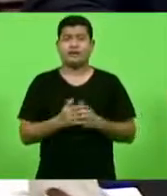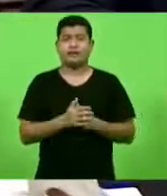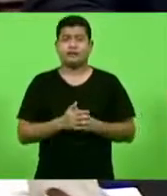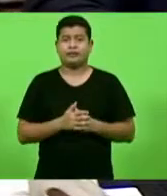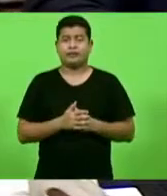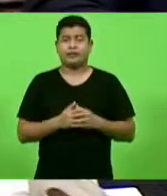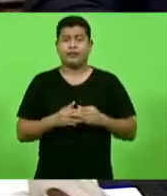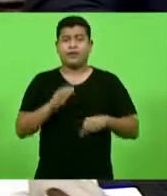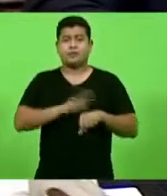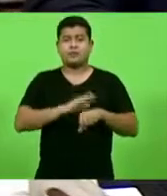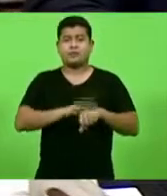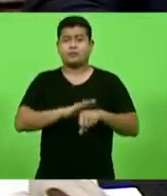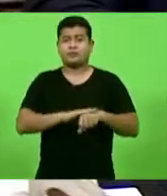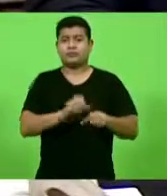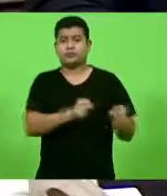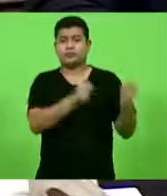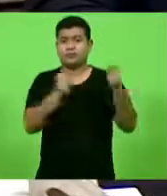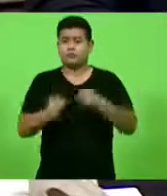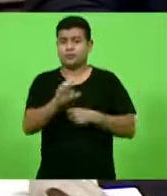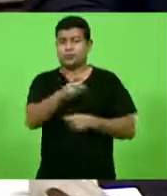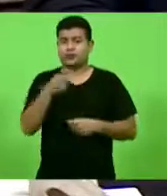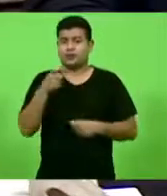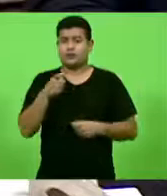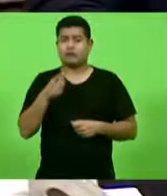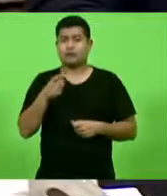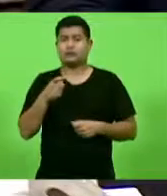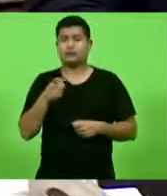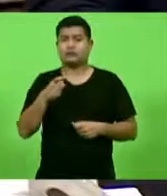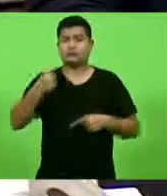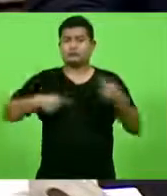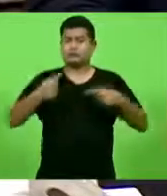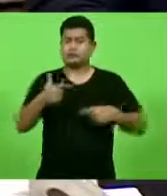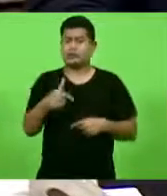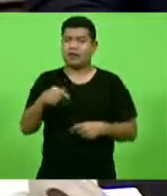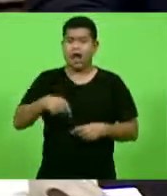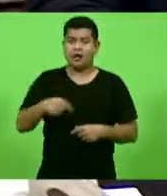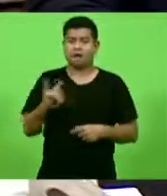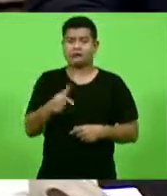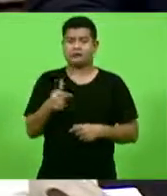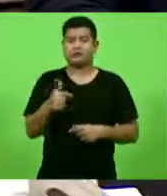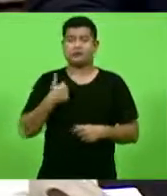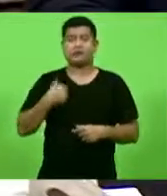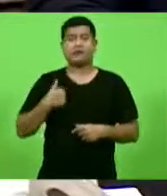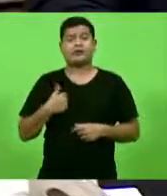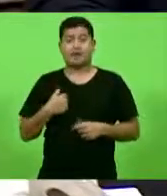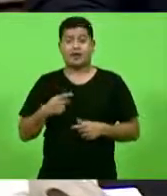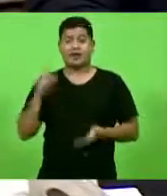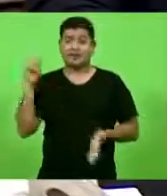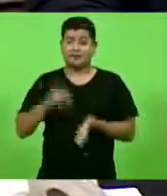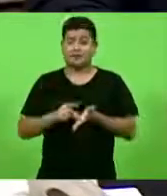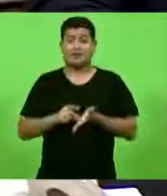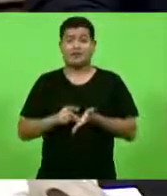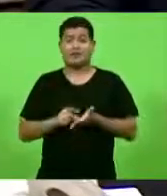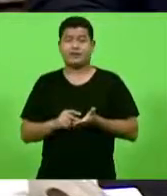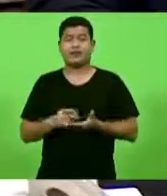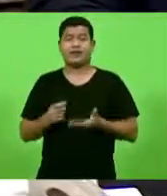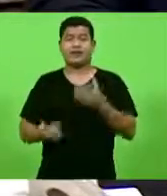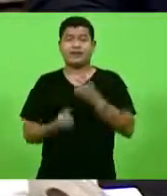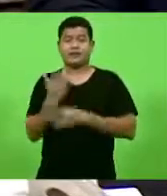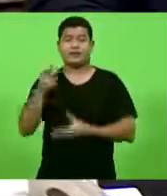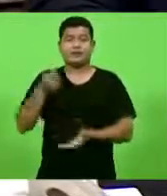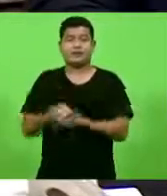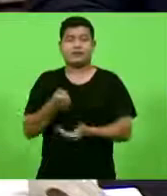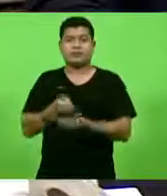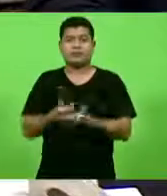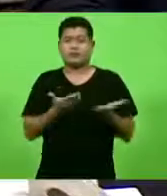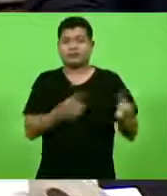nas competências do poder executivo, não há nem discussão disso, nós estamos criando uma obrigação para o poder executivo, nós